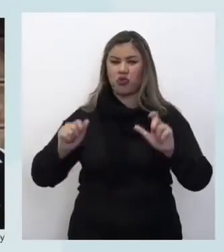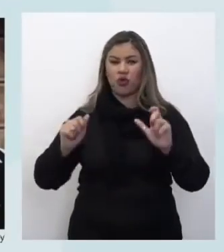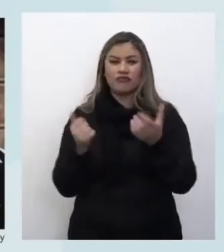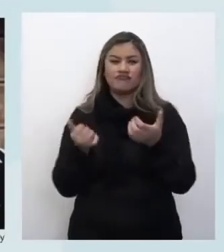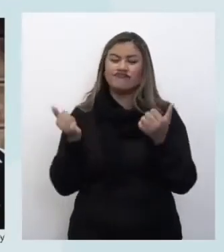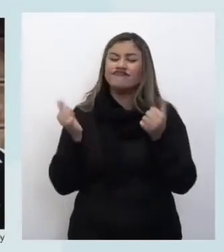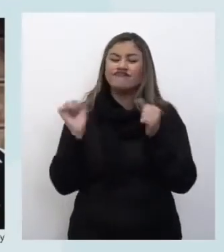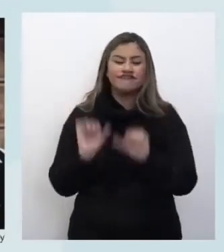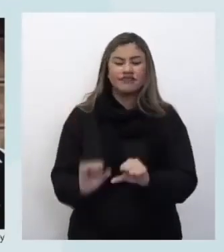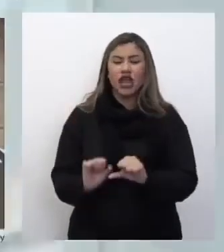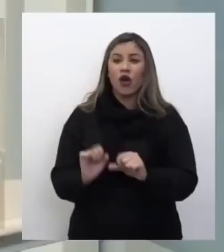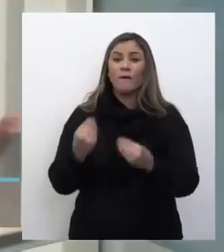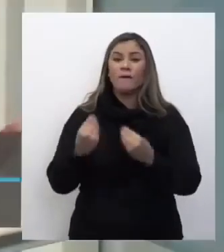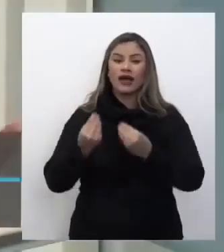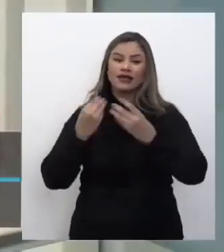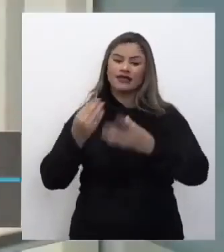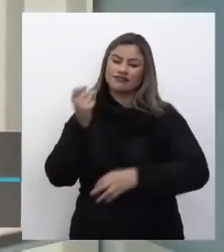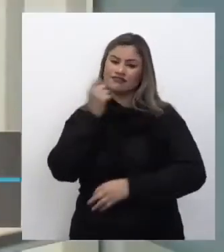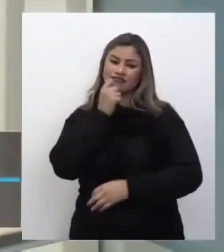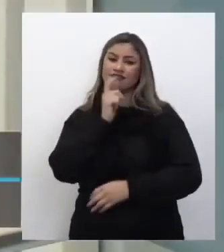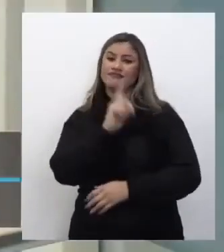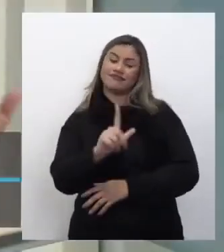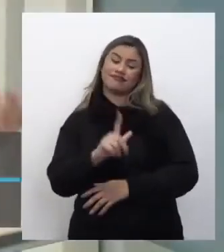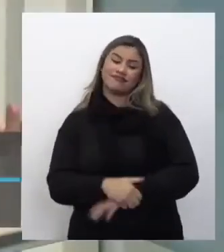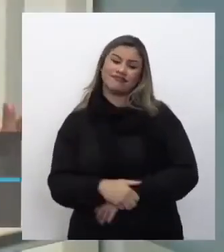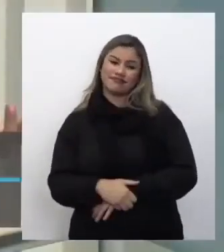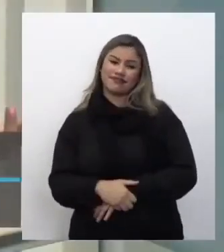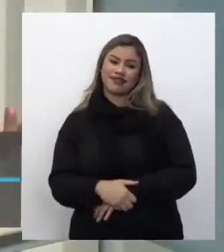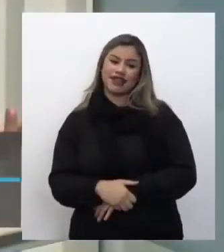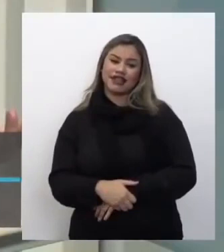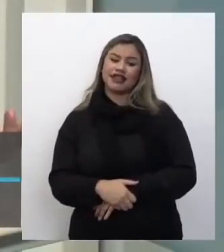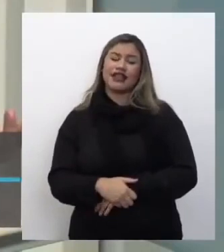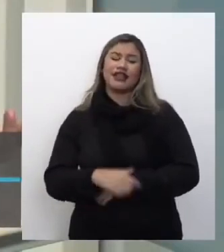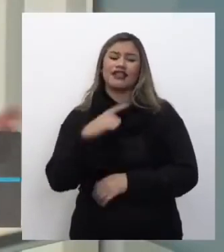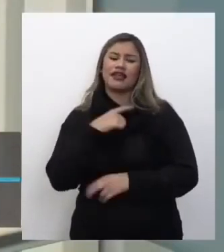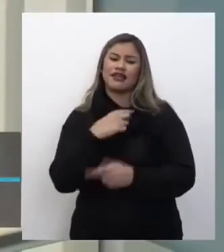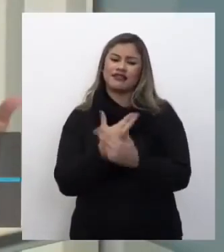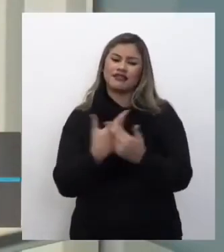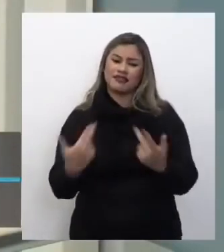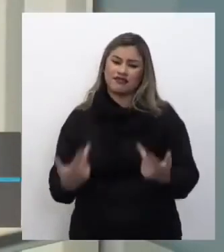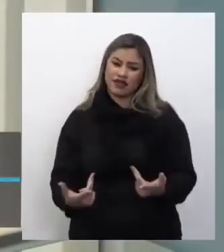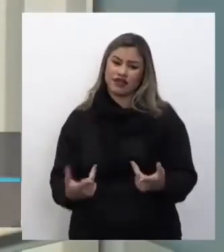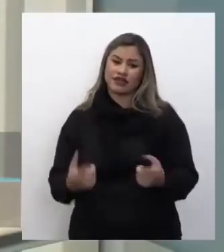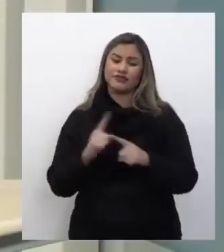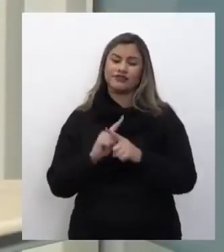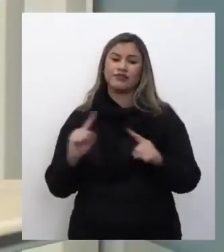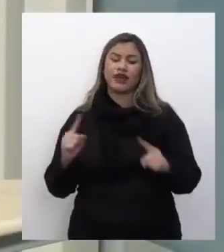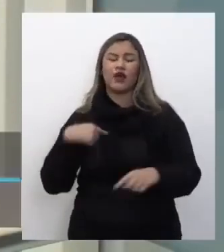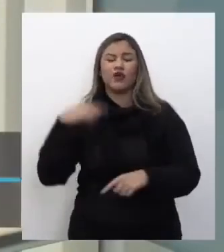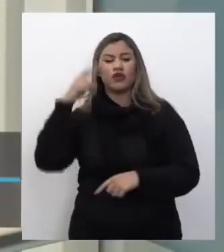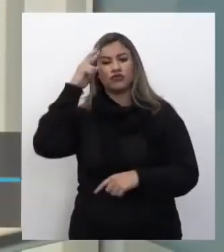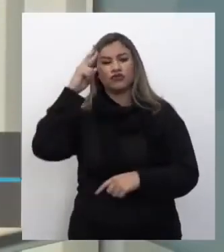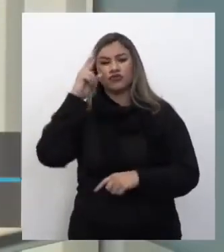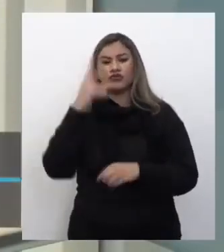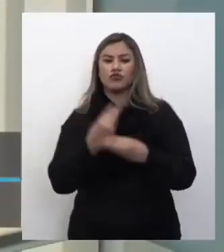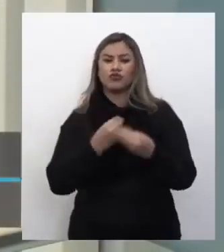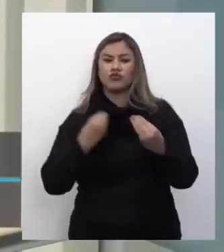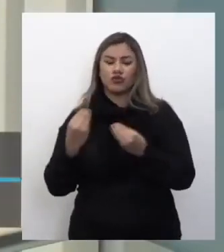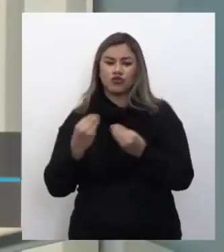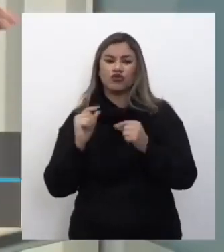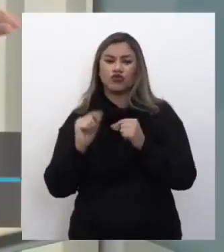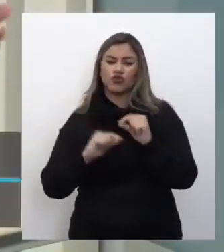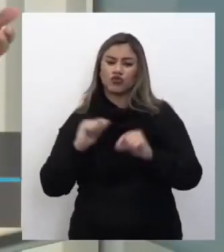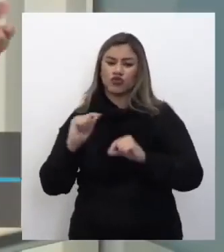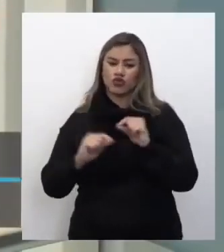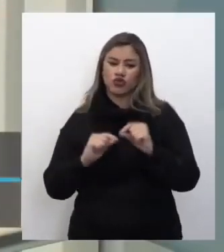história ser dramatizada. A comédia, turma, existem várias comédias, mas eu sempre consigo lembrar bem, agora que está bem na